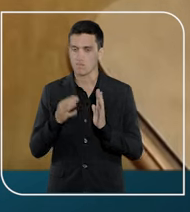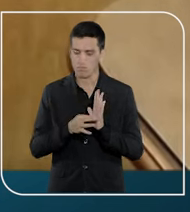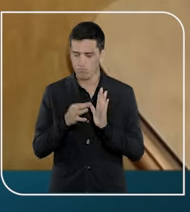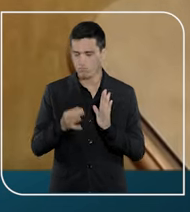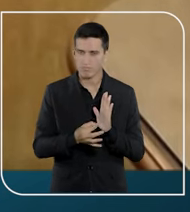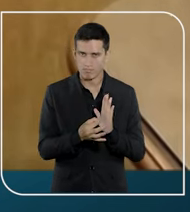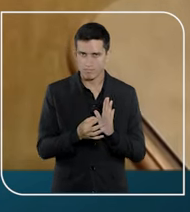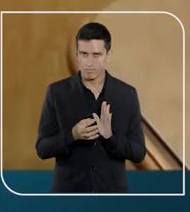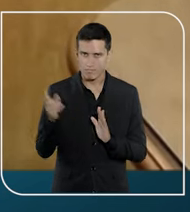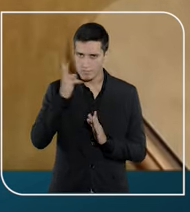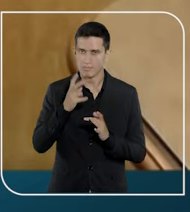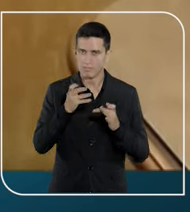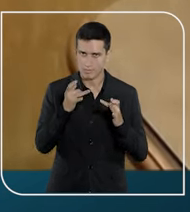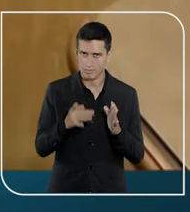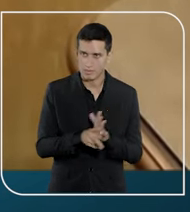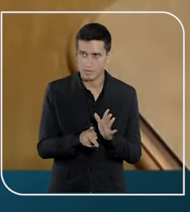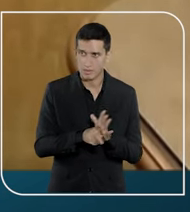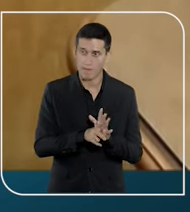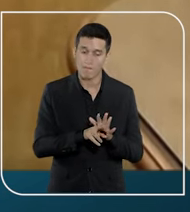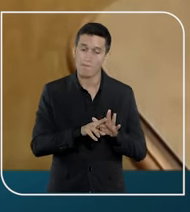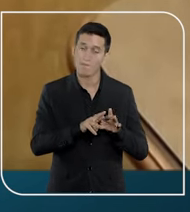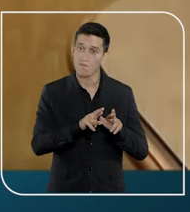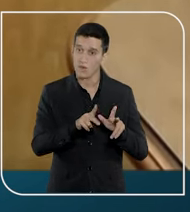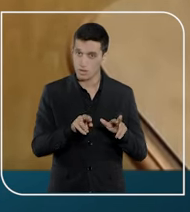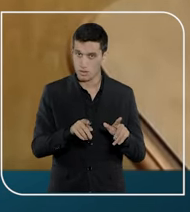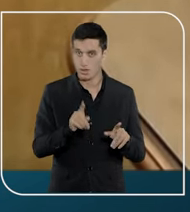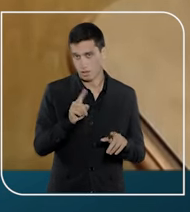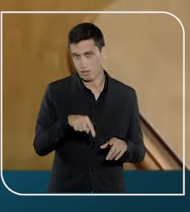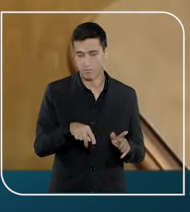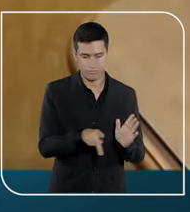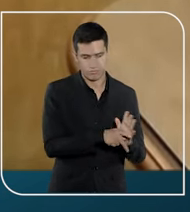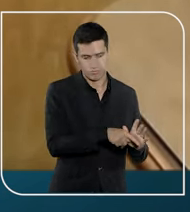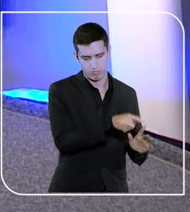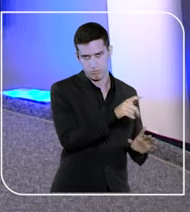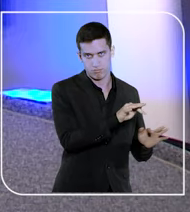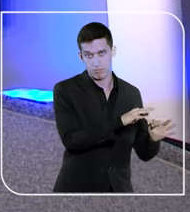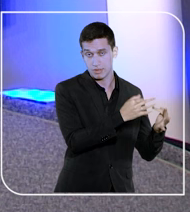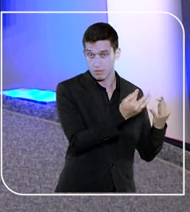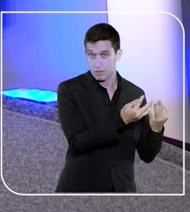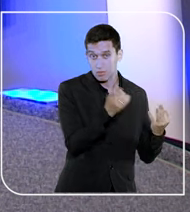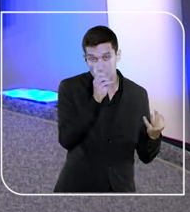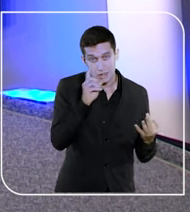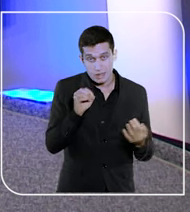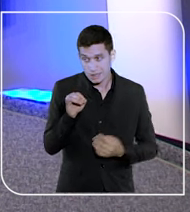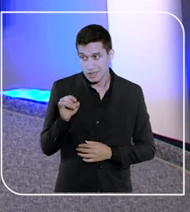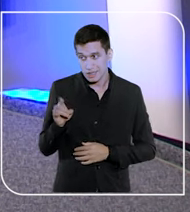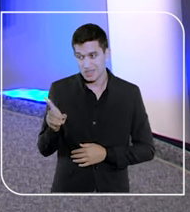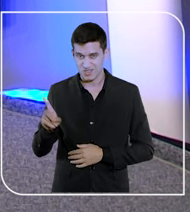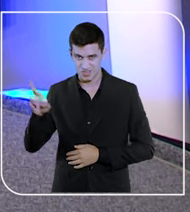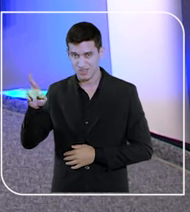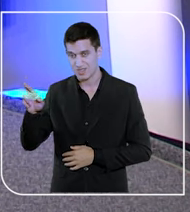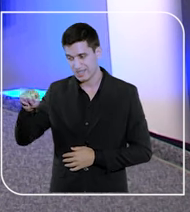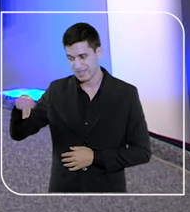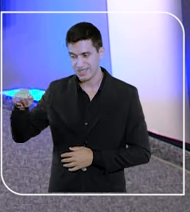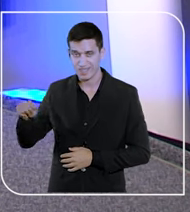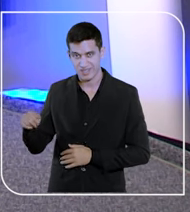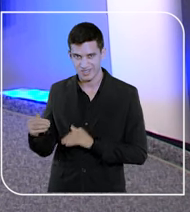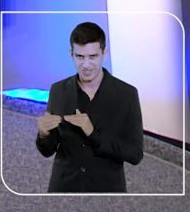bem de família. Não sei se a doutora Ana Beatriz vai concordar comigo, espero que